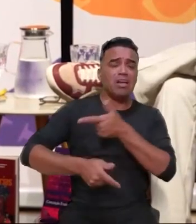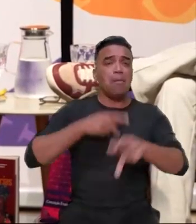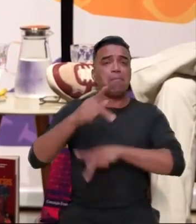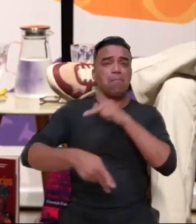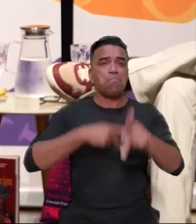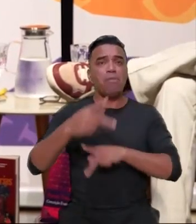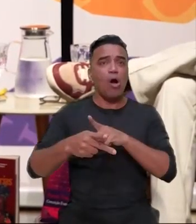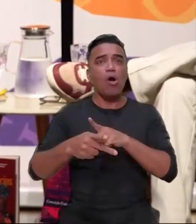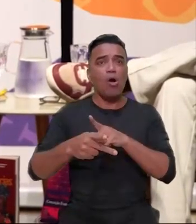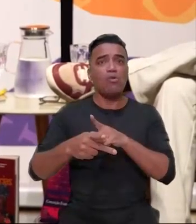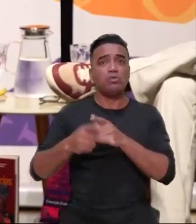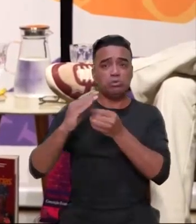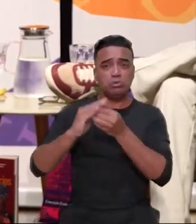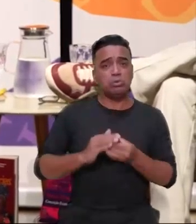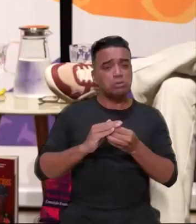dominados